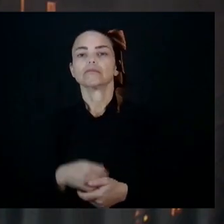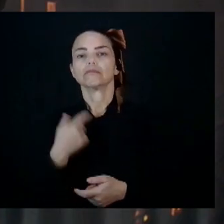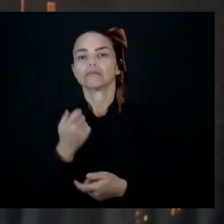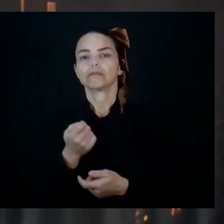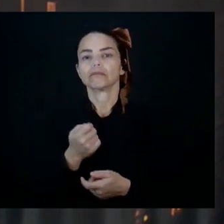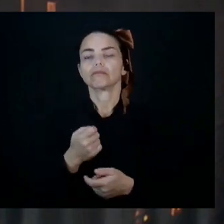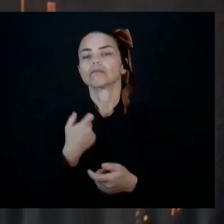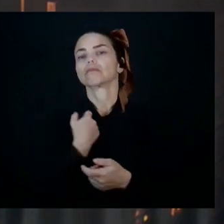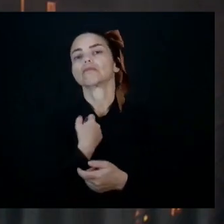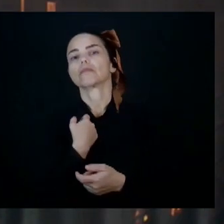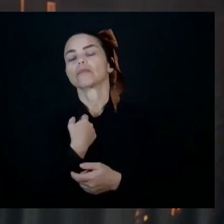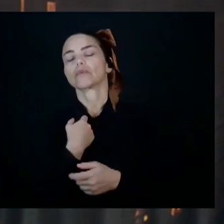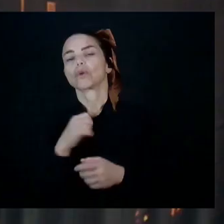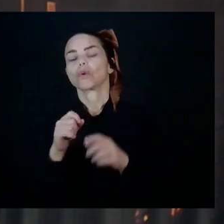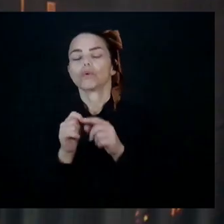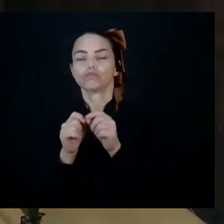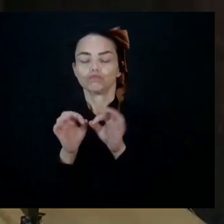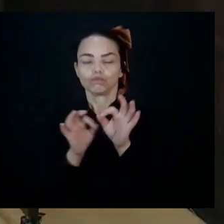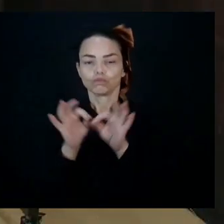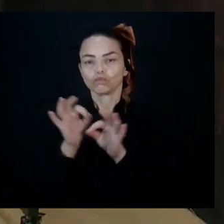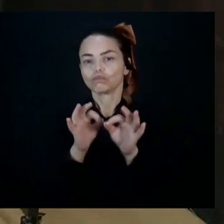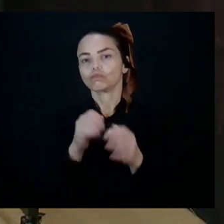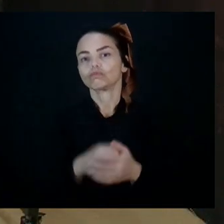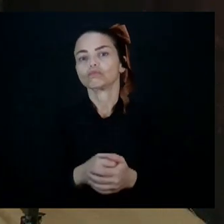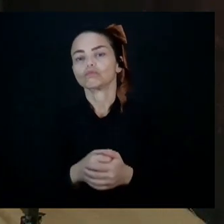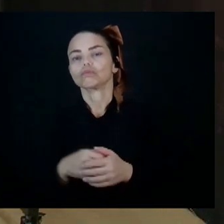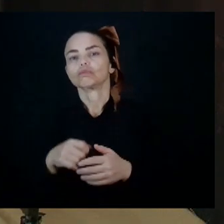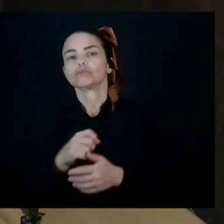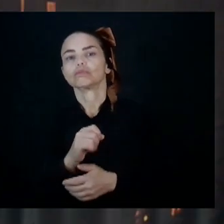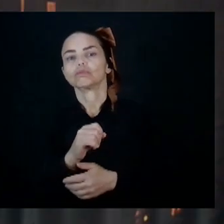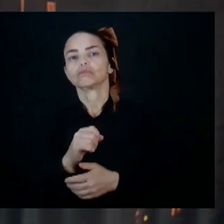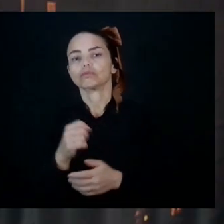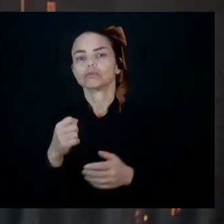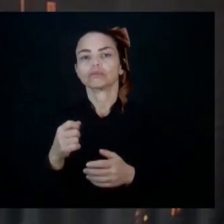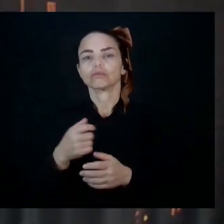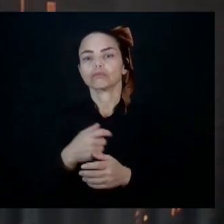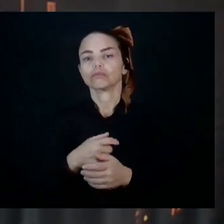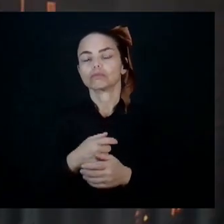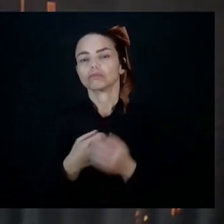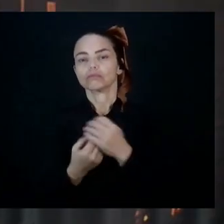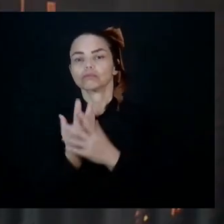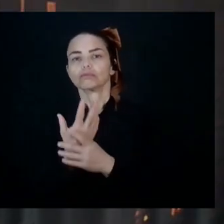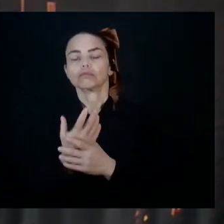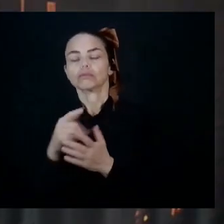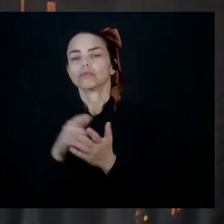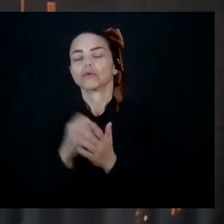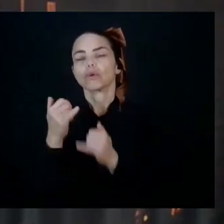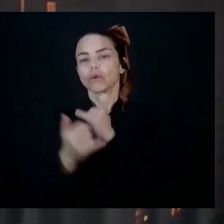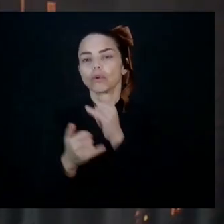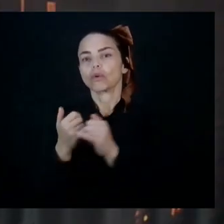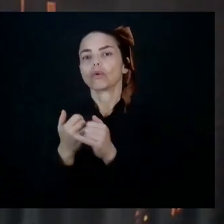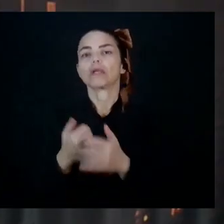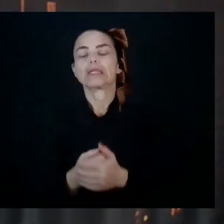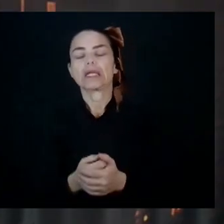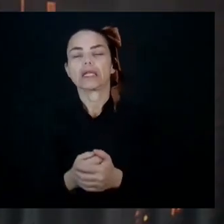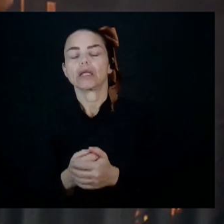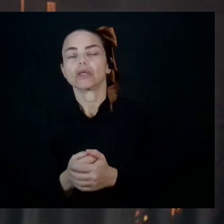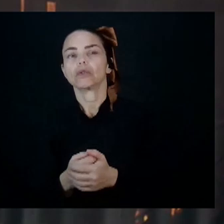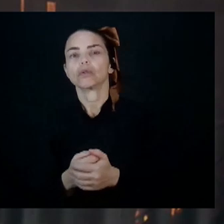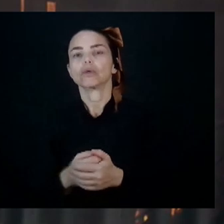dos né? sistemas. Verdade. Então, hoje em dia, a pessoa idosa ela não foi criada nesse mundo digital, tudo